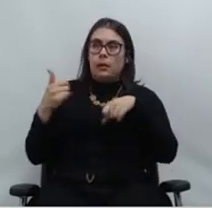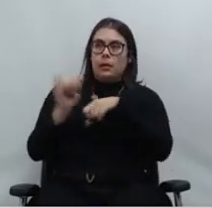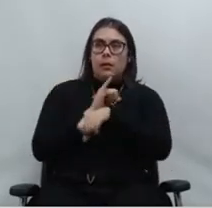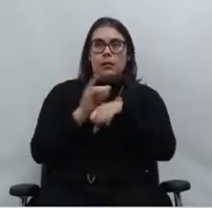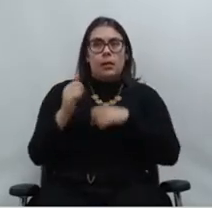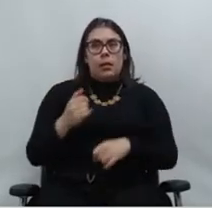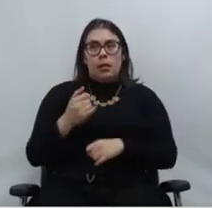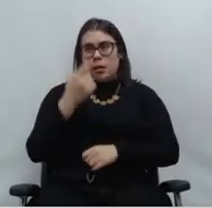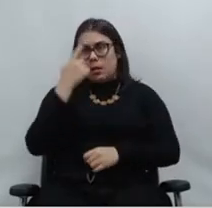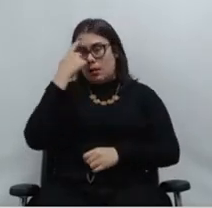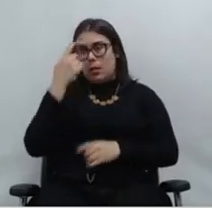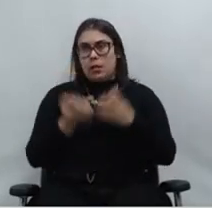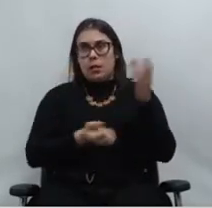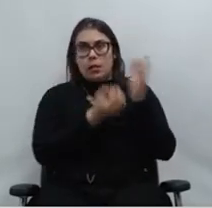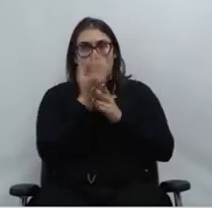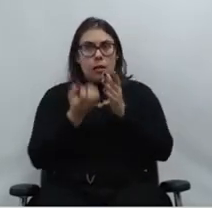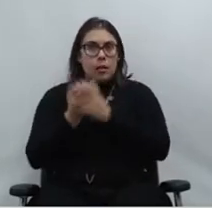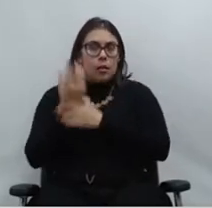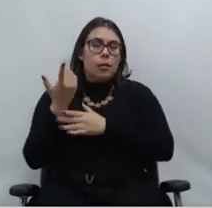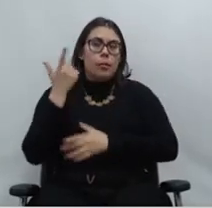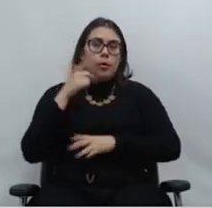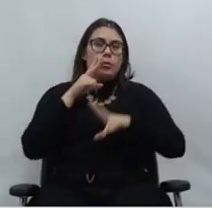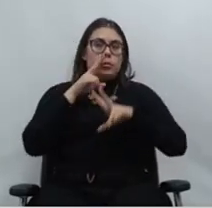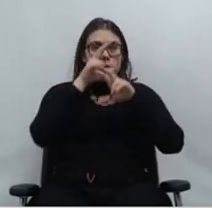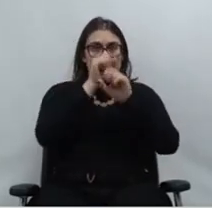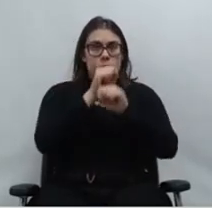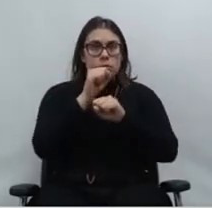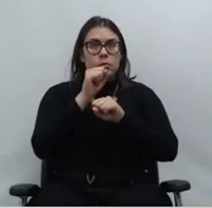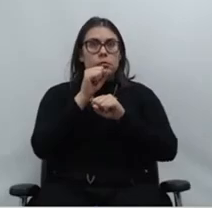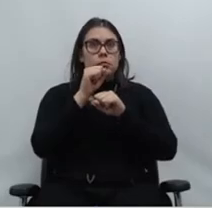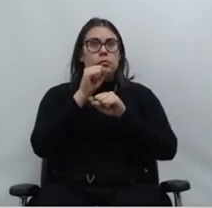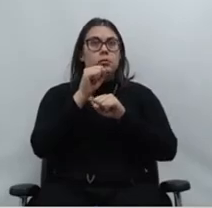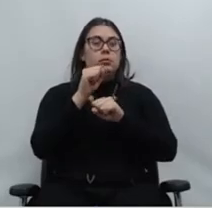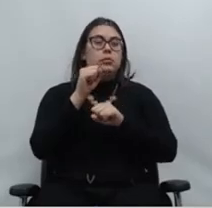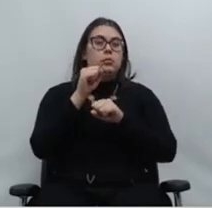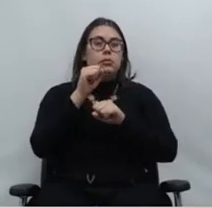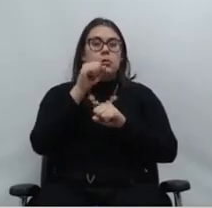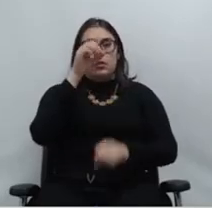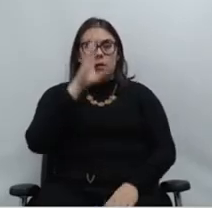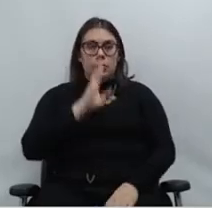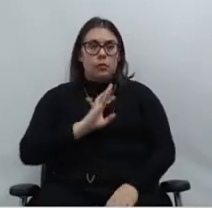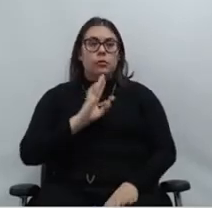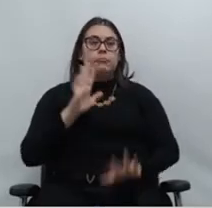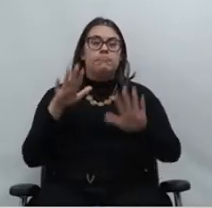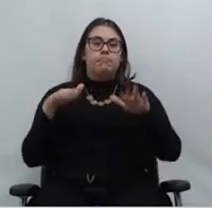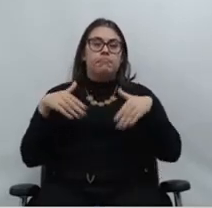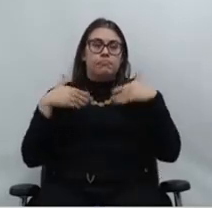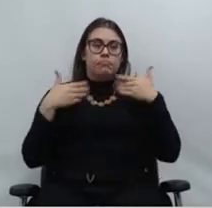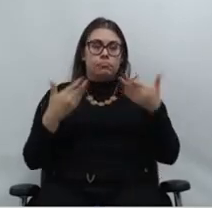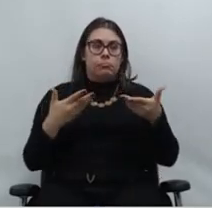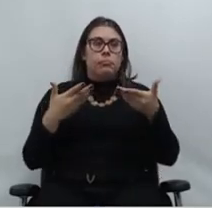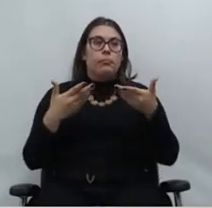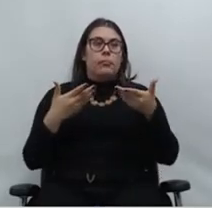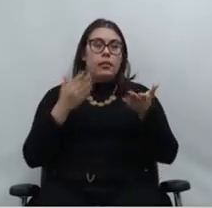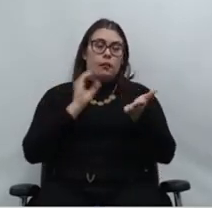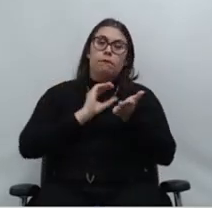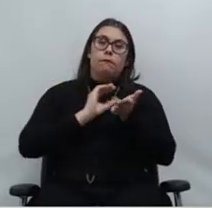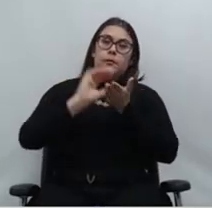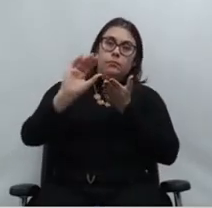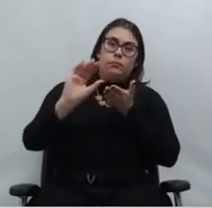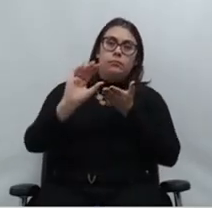e criativa nas ações destinadas ao fortalecimento do modelo público de assistência jurídica gratuito. Por isso, é central o investimento público